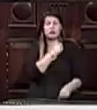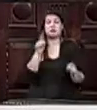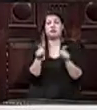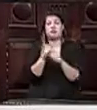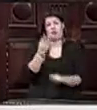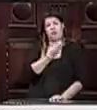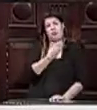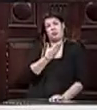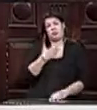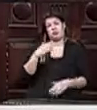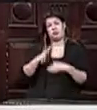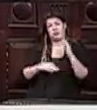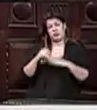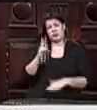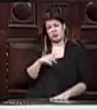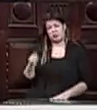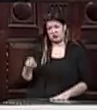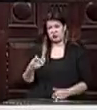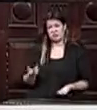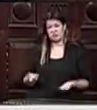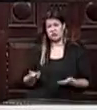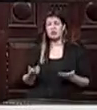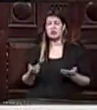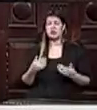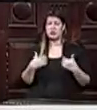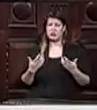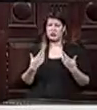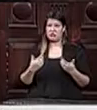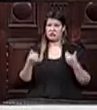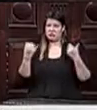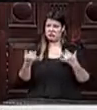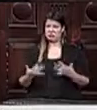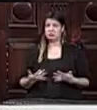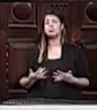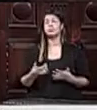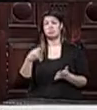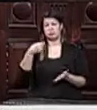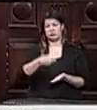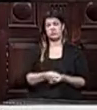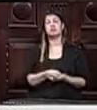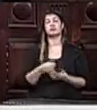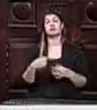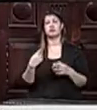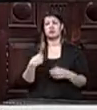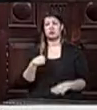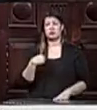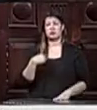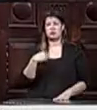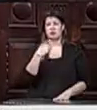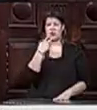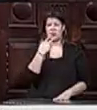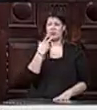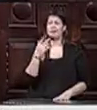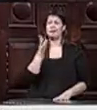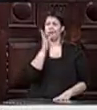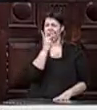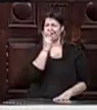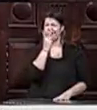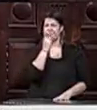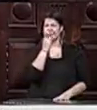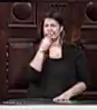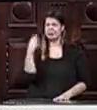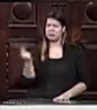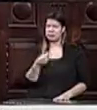educação, com a comunidade escolar do entorno da unidade. Portanto, eu queria fazer este registro aqui demorei a fazer, esse problema vem se arrastando há algum tempo na